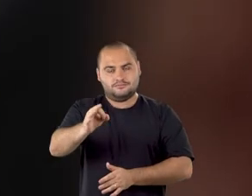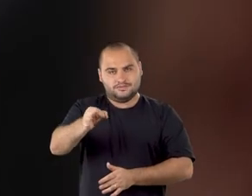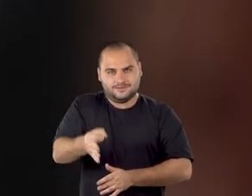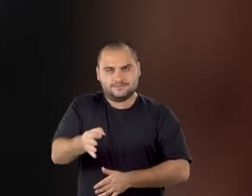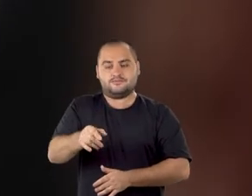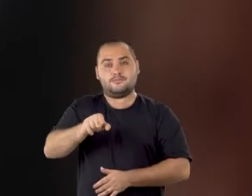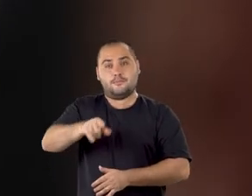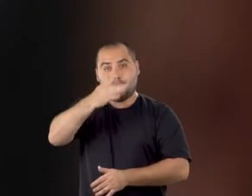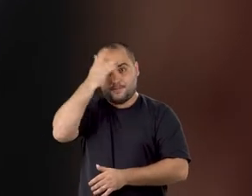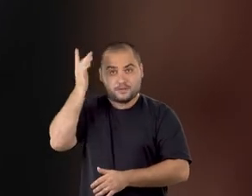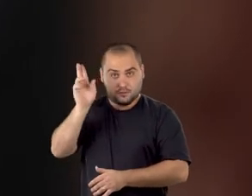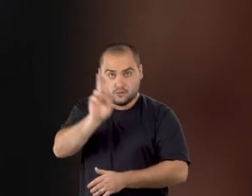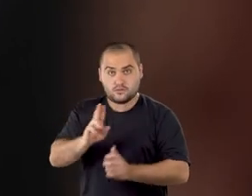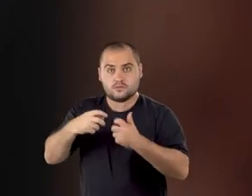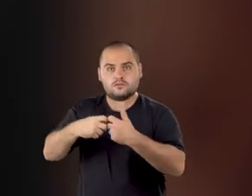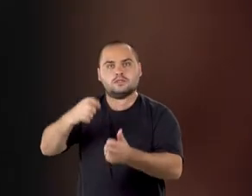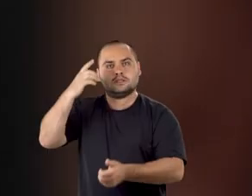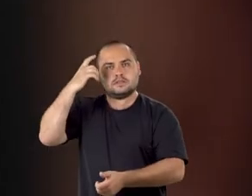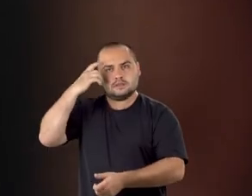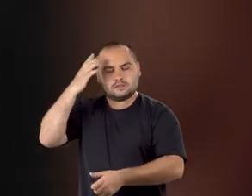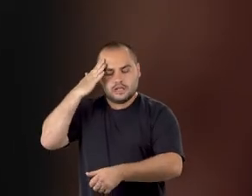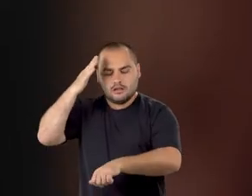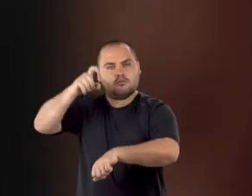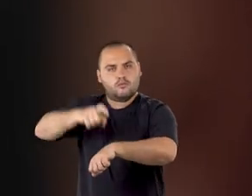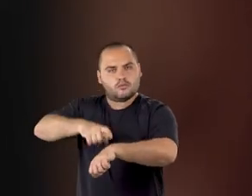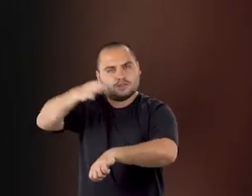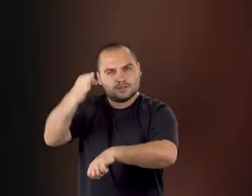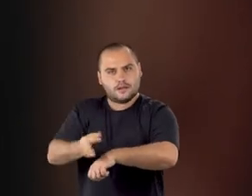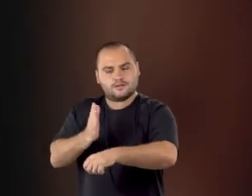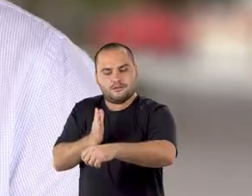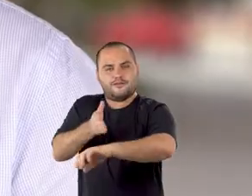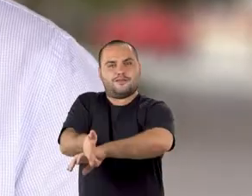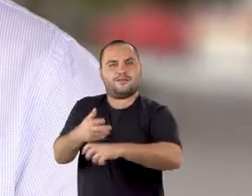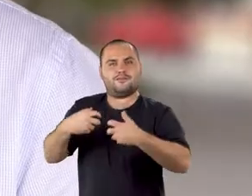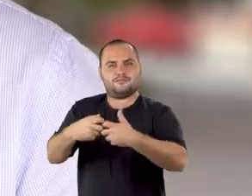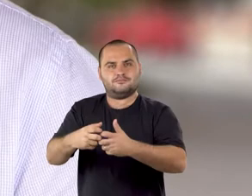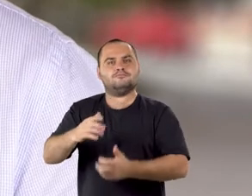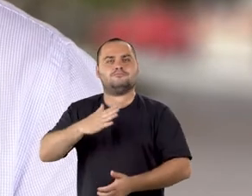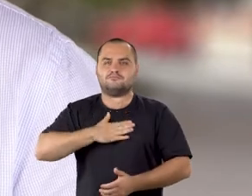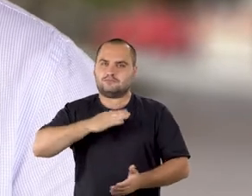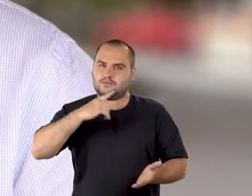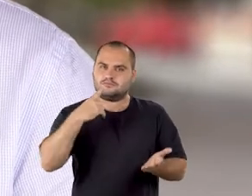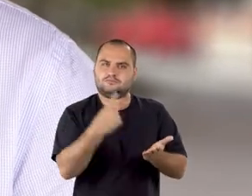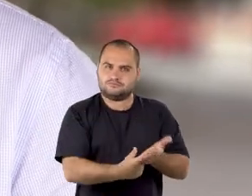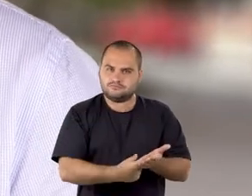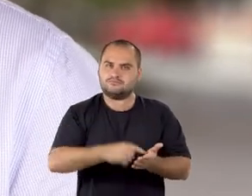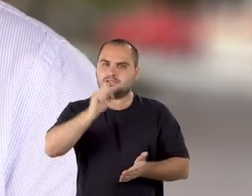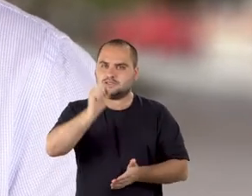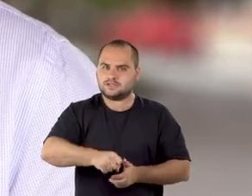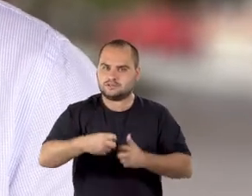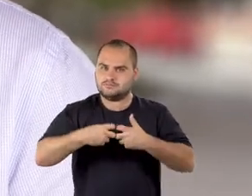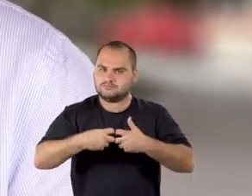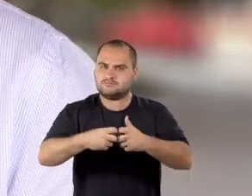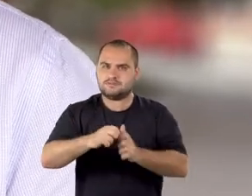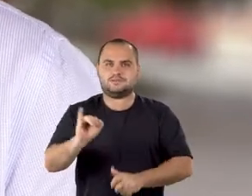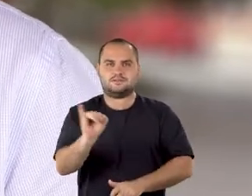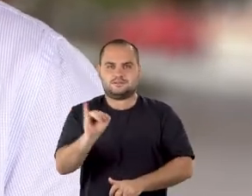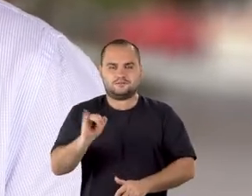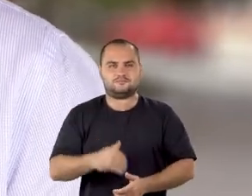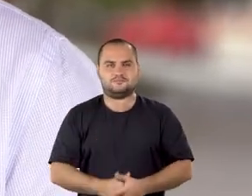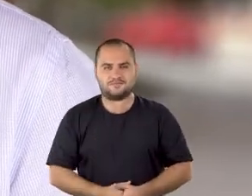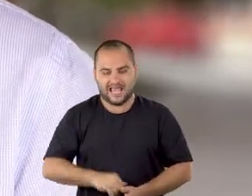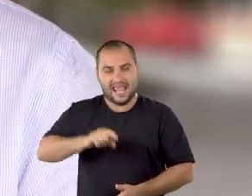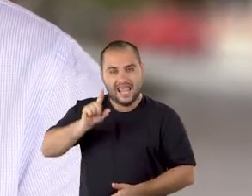que o usuário saiba a hora exata que passa seu ônibus. É o meu compromisso com o transporte público de